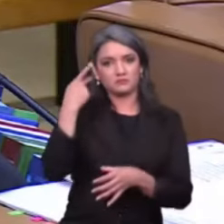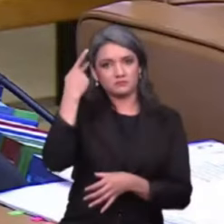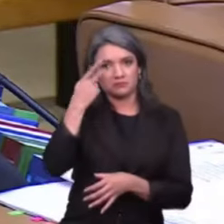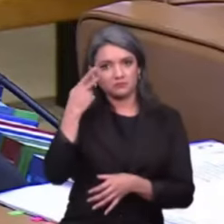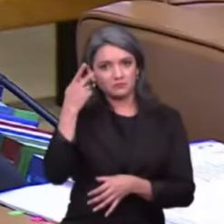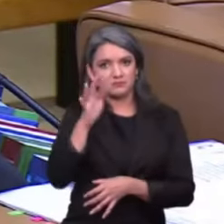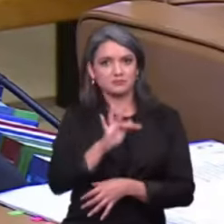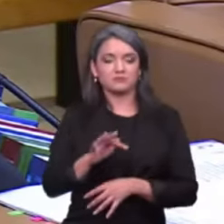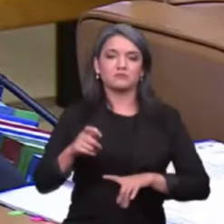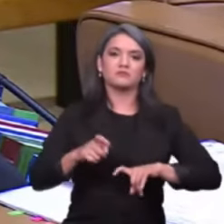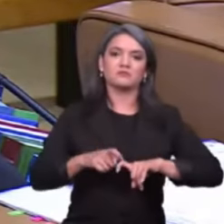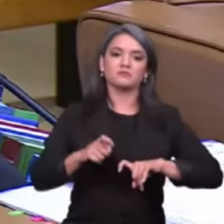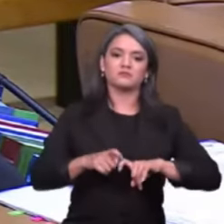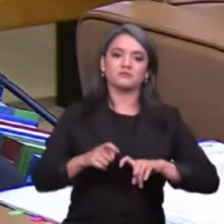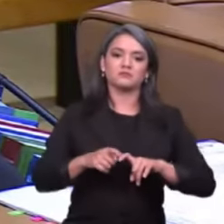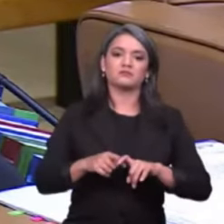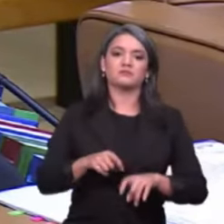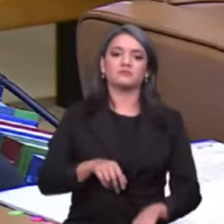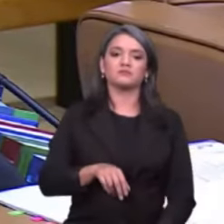Medicina da Universidade de São Paulo